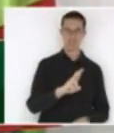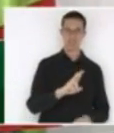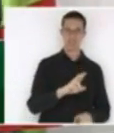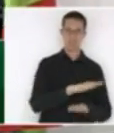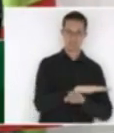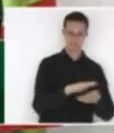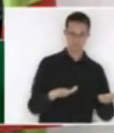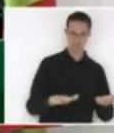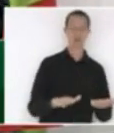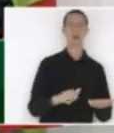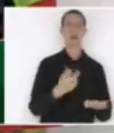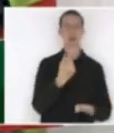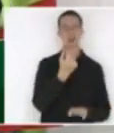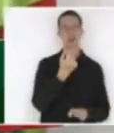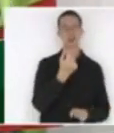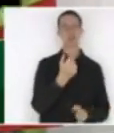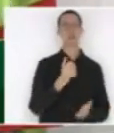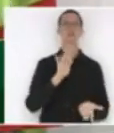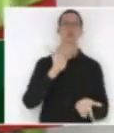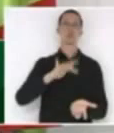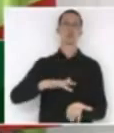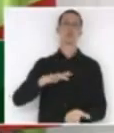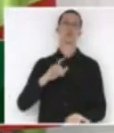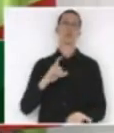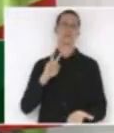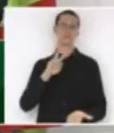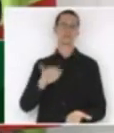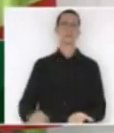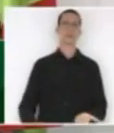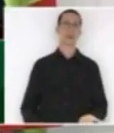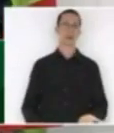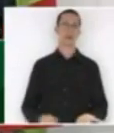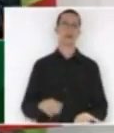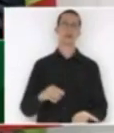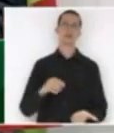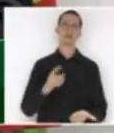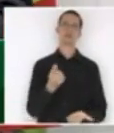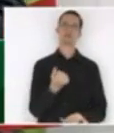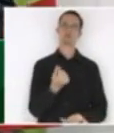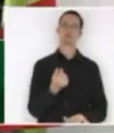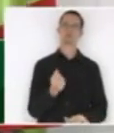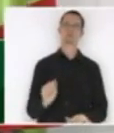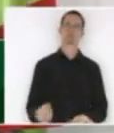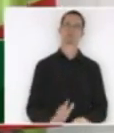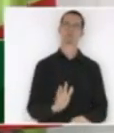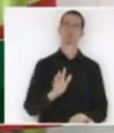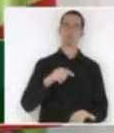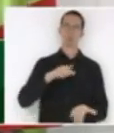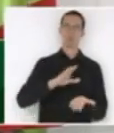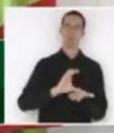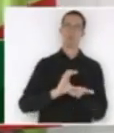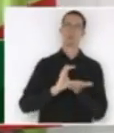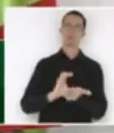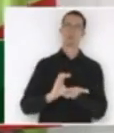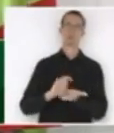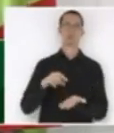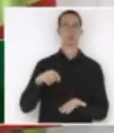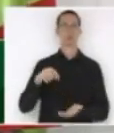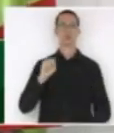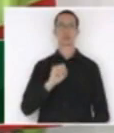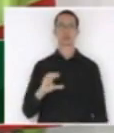dinheiro, vai sobrar muito dinheiro para resolver esses problemas que o sul de Santa Catarina e por toda Santa Catarina precisa. Por